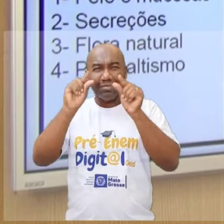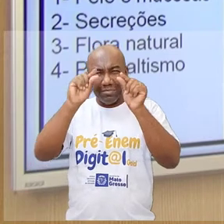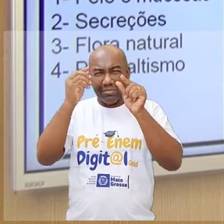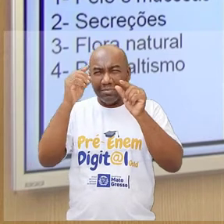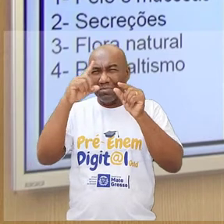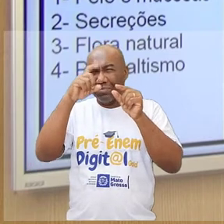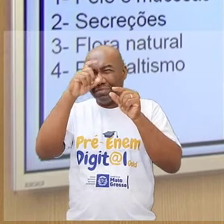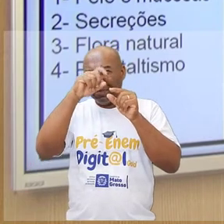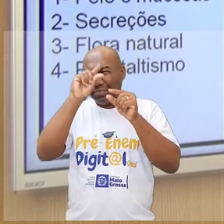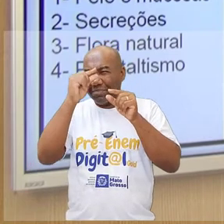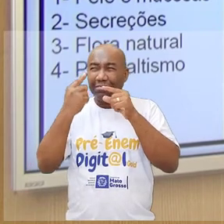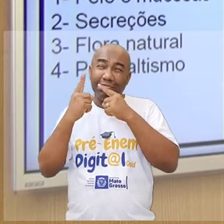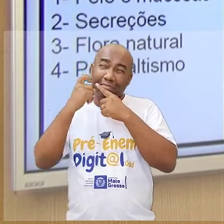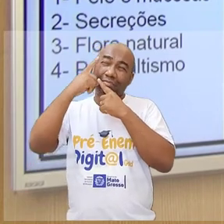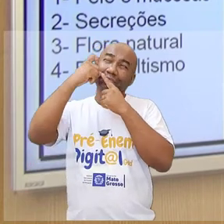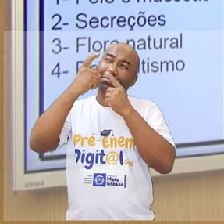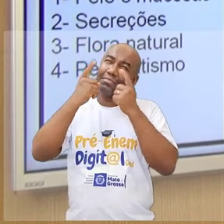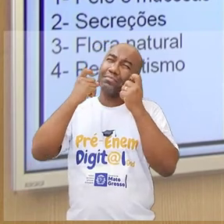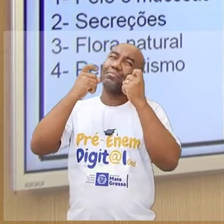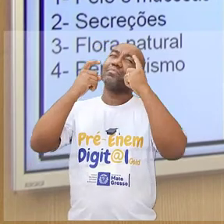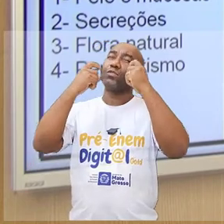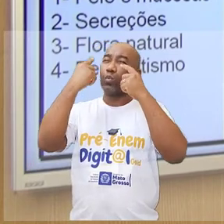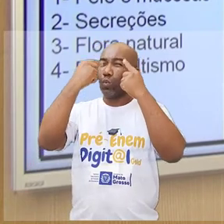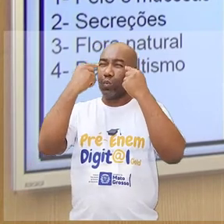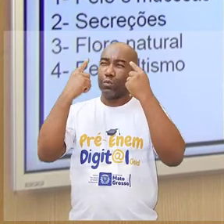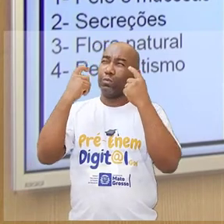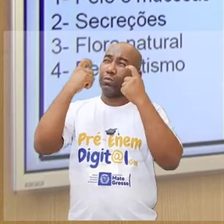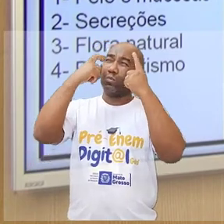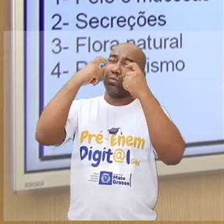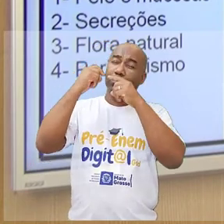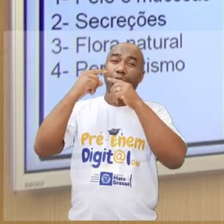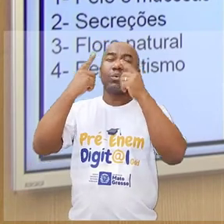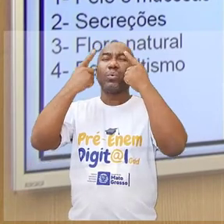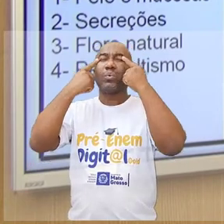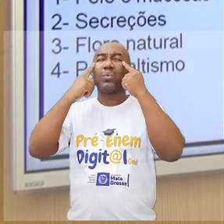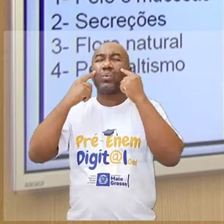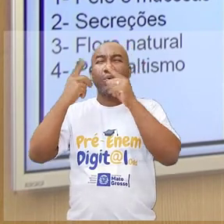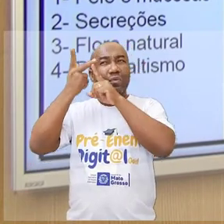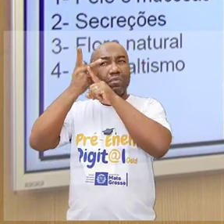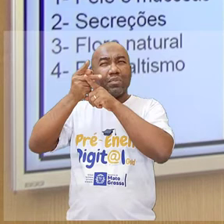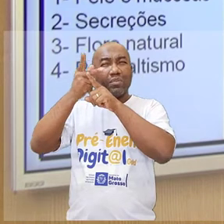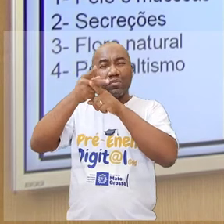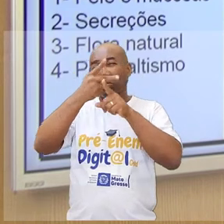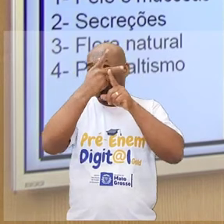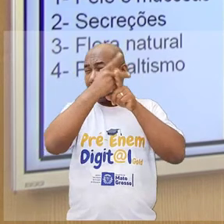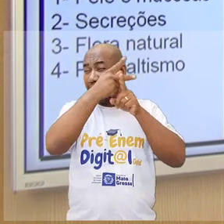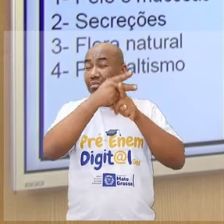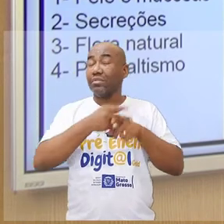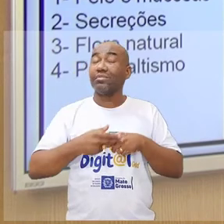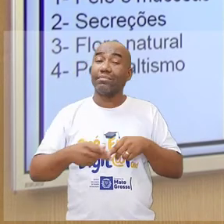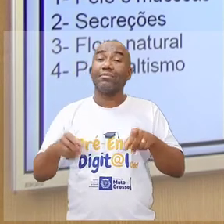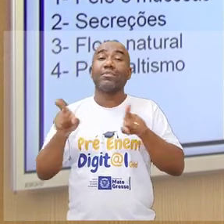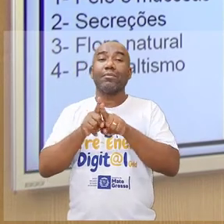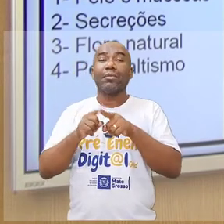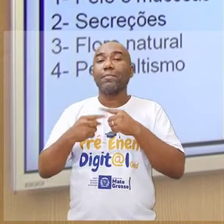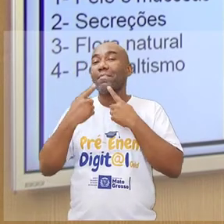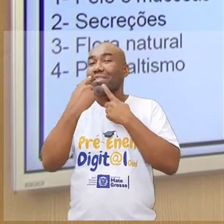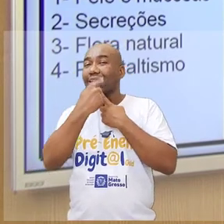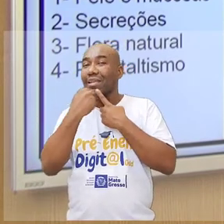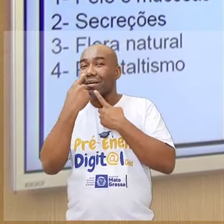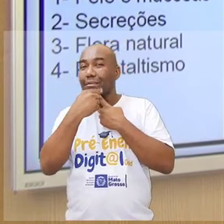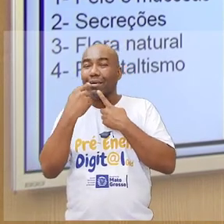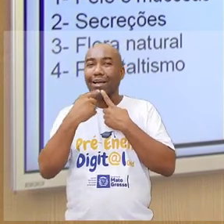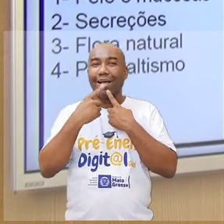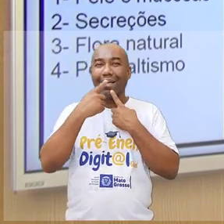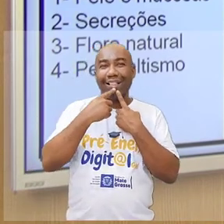saliva faz isso. A nossa secreção nasal faz isso. Então, esses exemplos que eu acabei de citar a vocês são